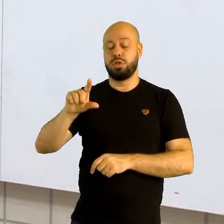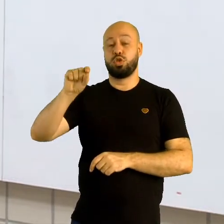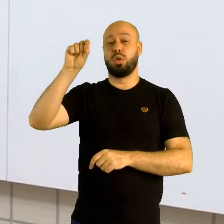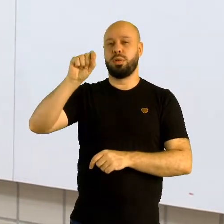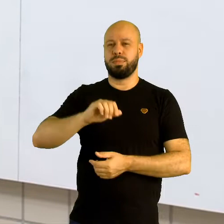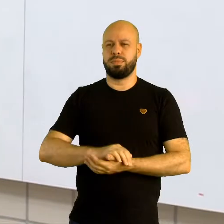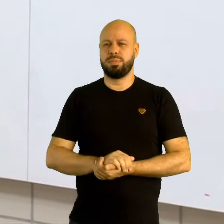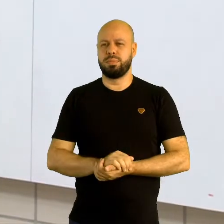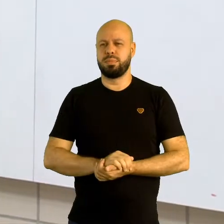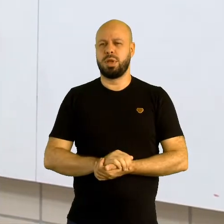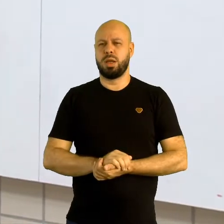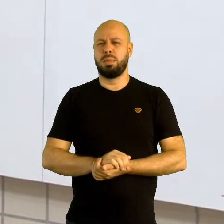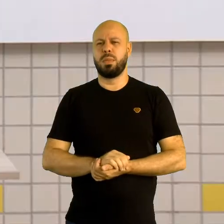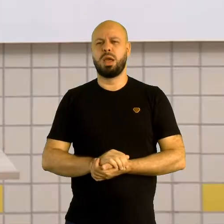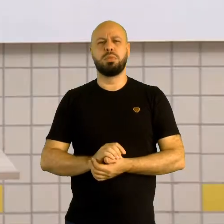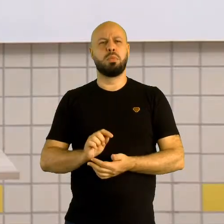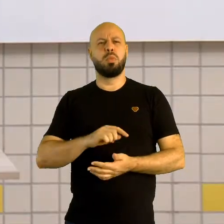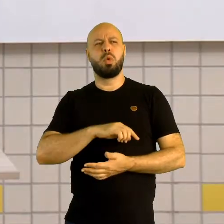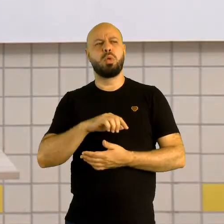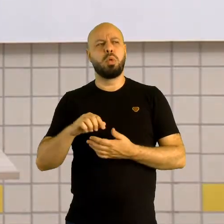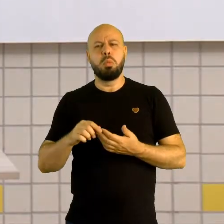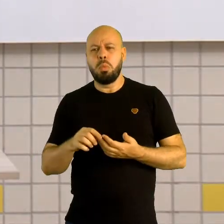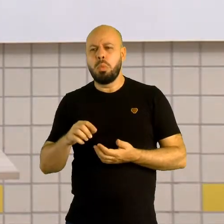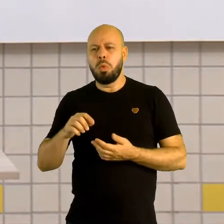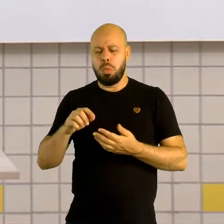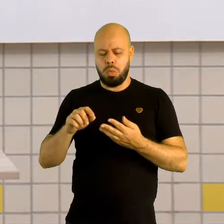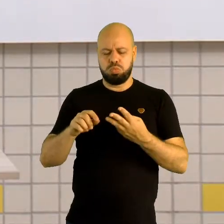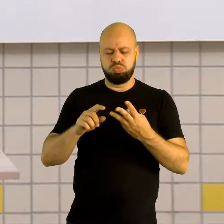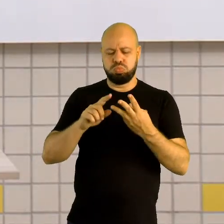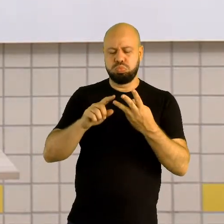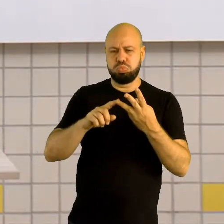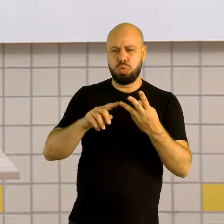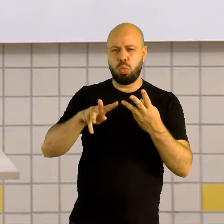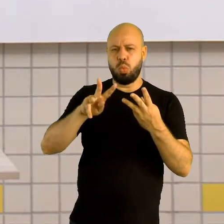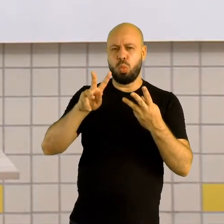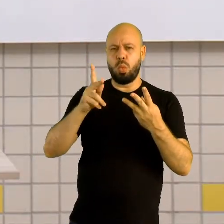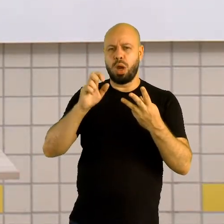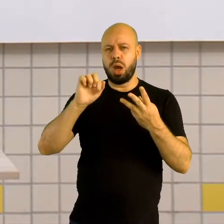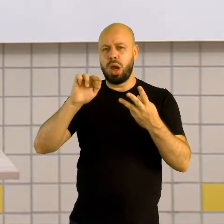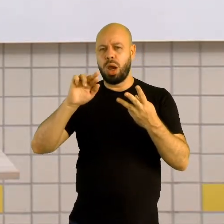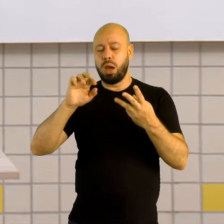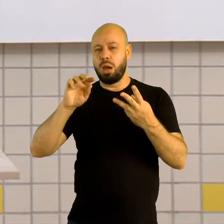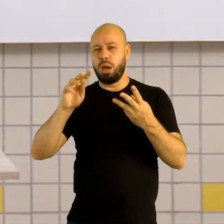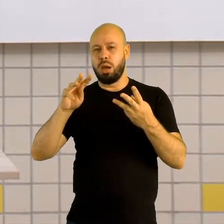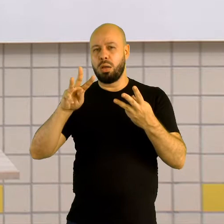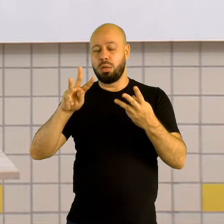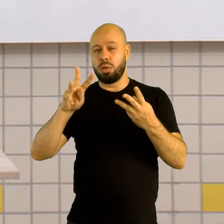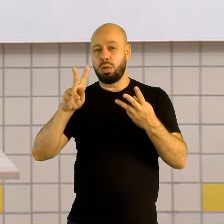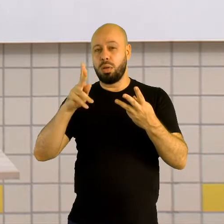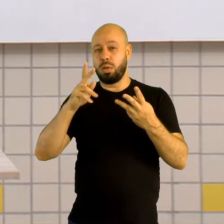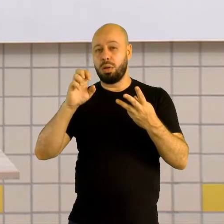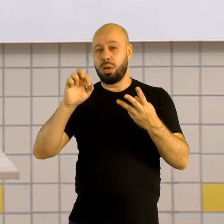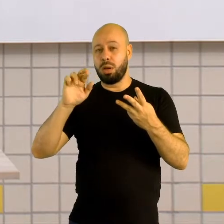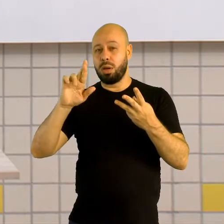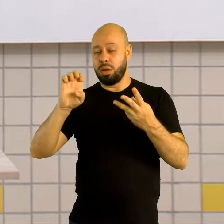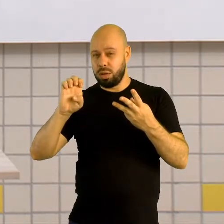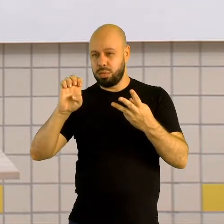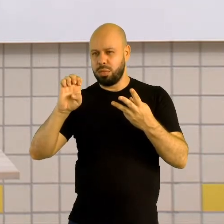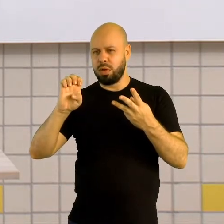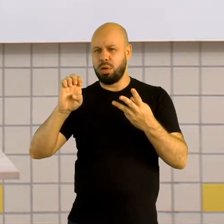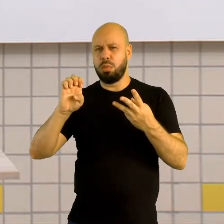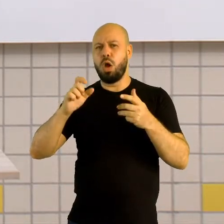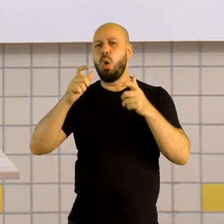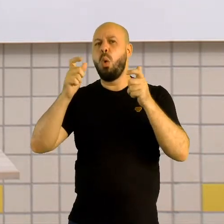Agora, where. Como é que eu uso where? Eu falei antes, né? Significa onde, mas ele tem a